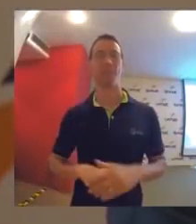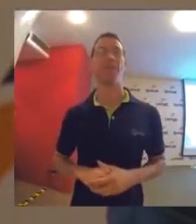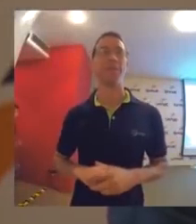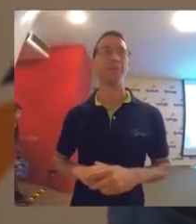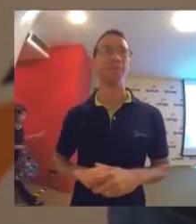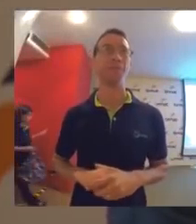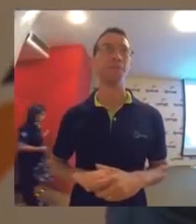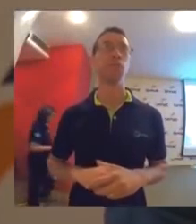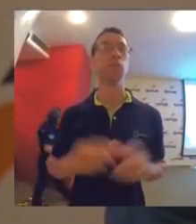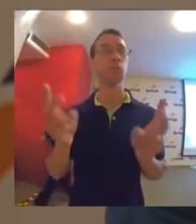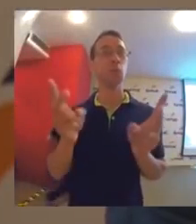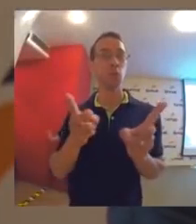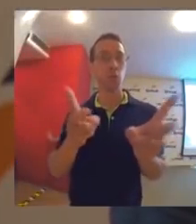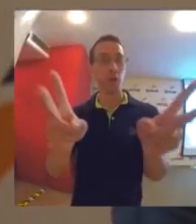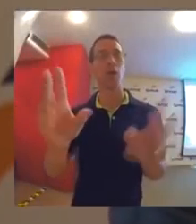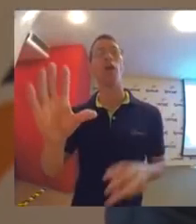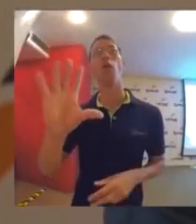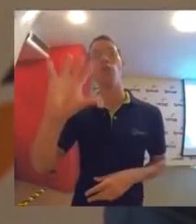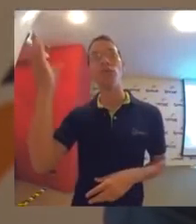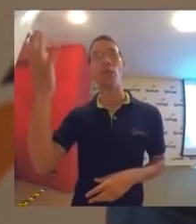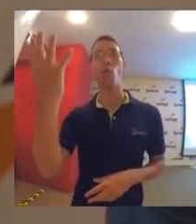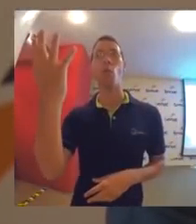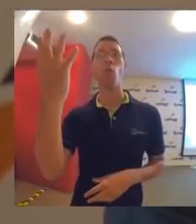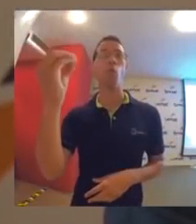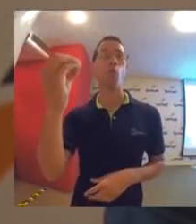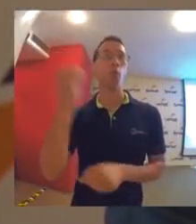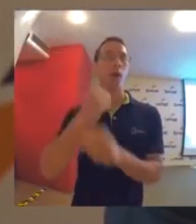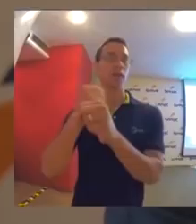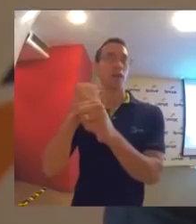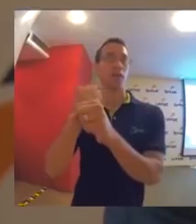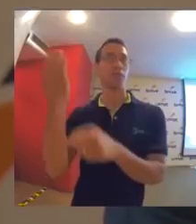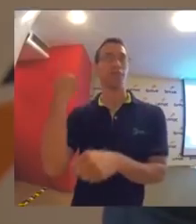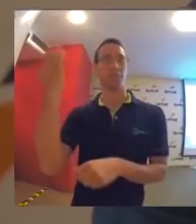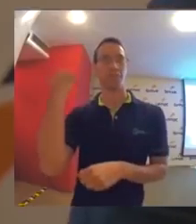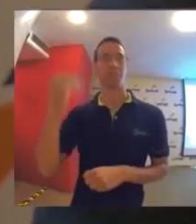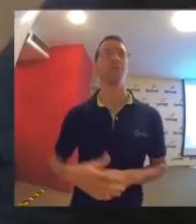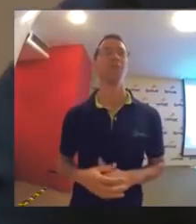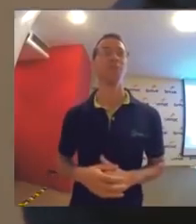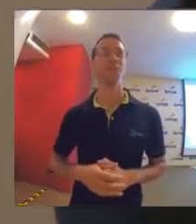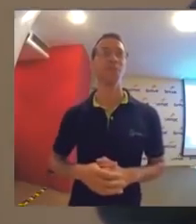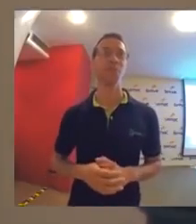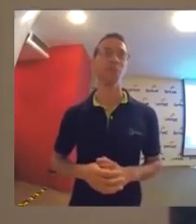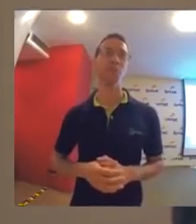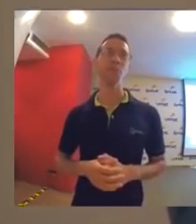Aconteceu no Âncora o que aconteceu há 40 anos lá na Escola da Ponte.